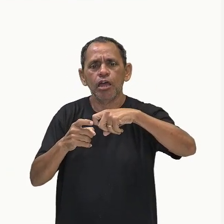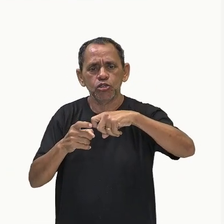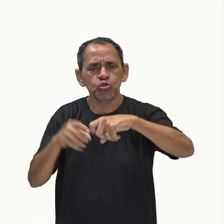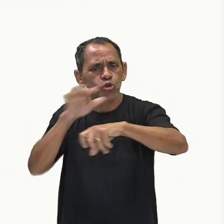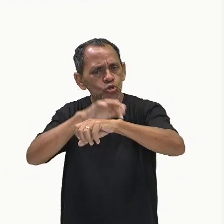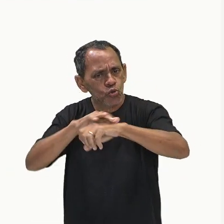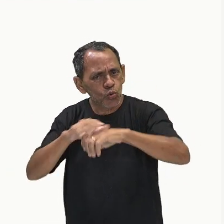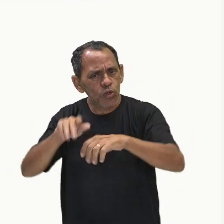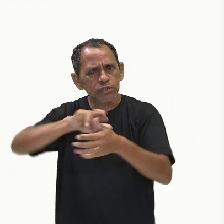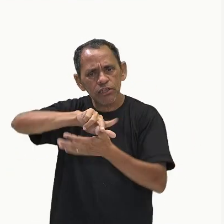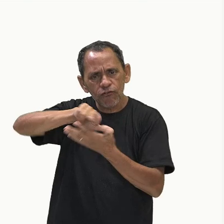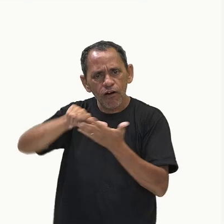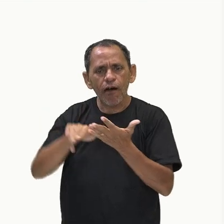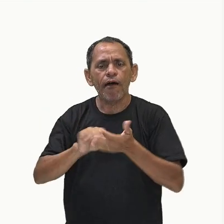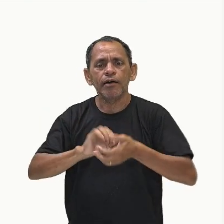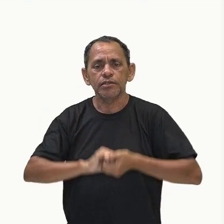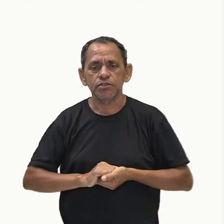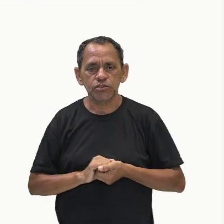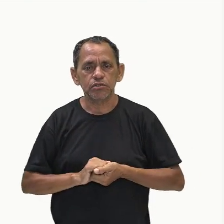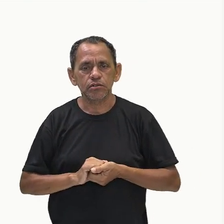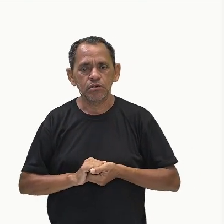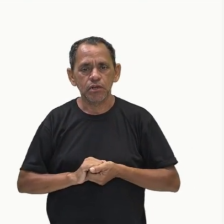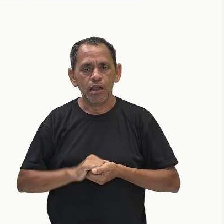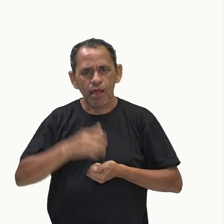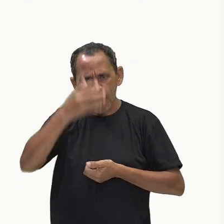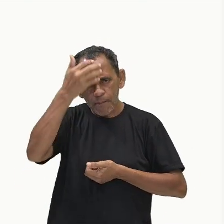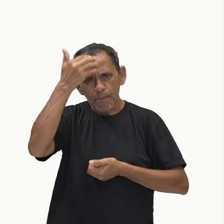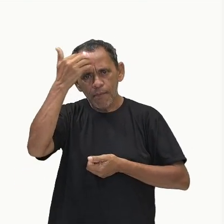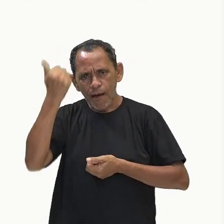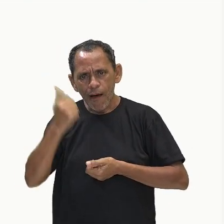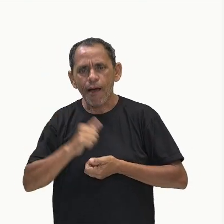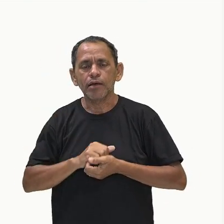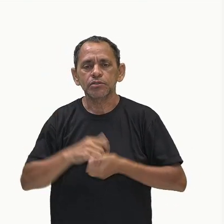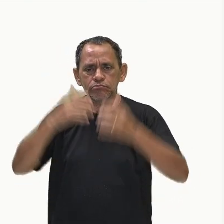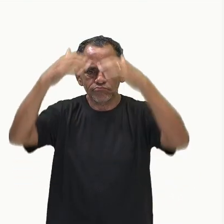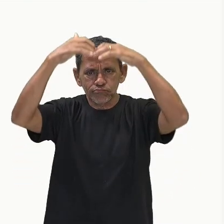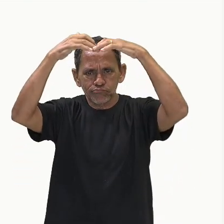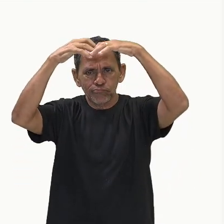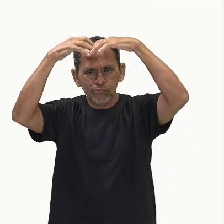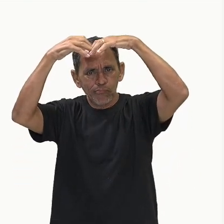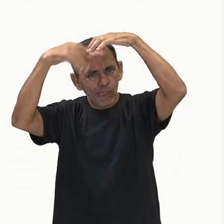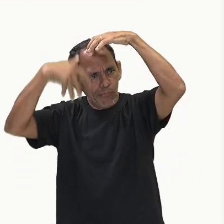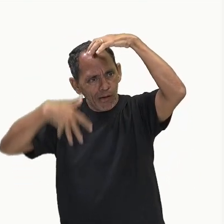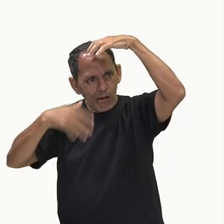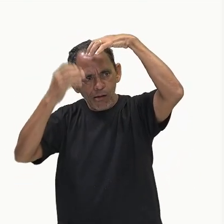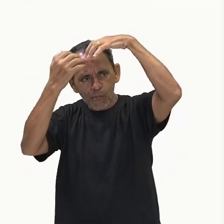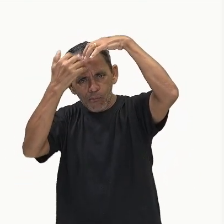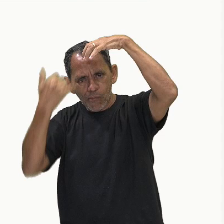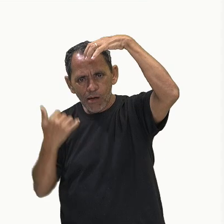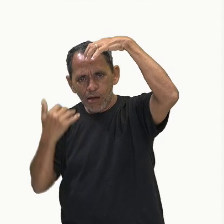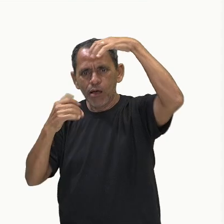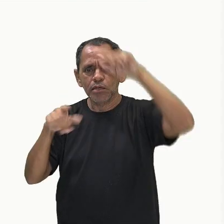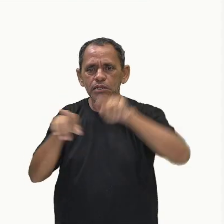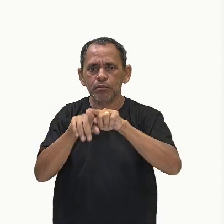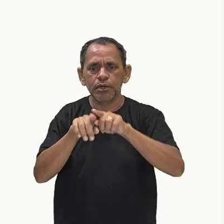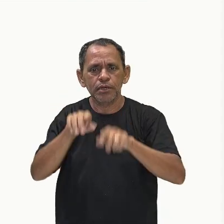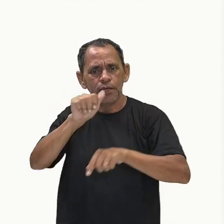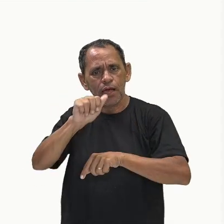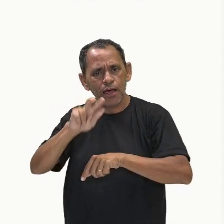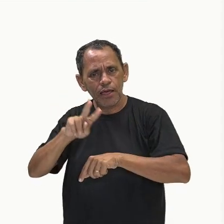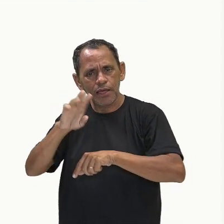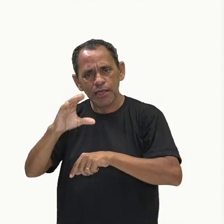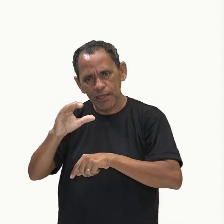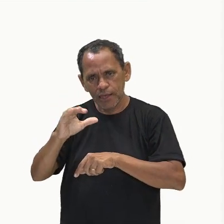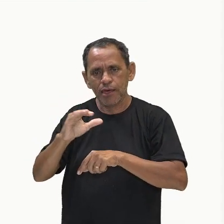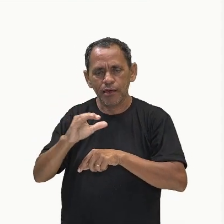Parkinson, mal de Alzheimer, aneurisma ou acidente vascular cerebral, né, denominado de AVC,